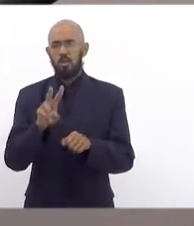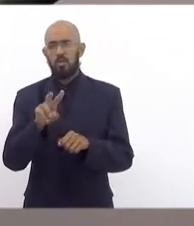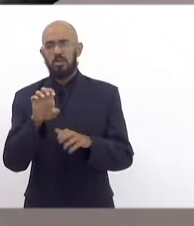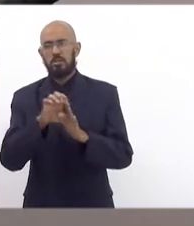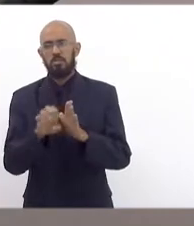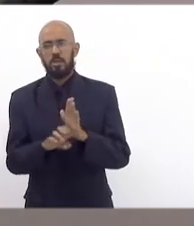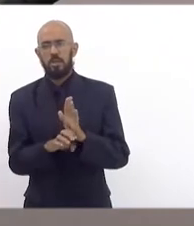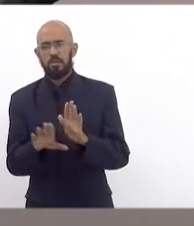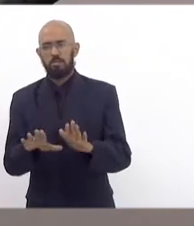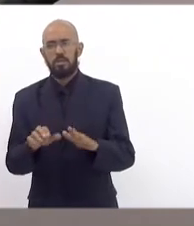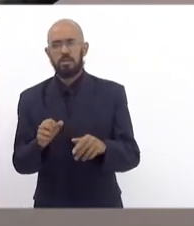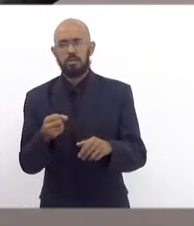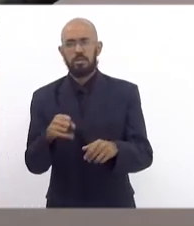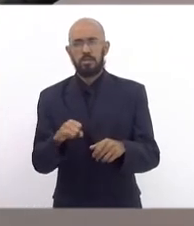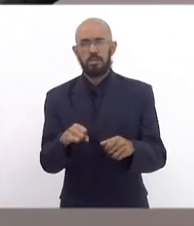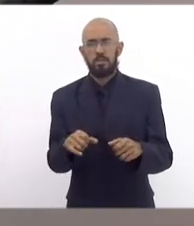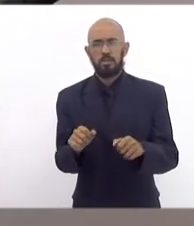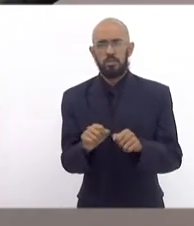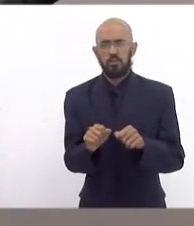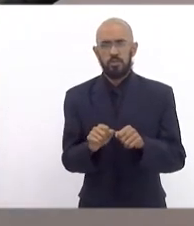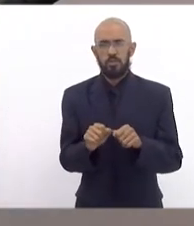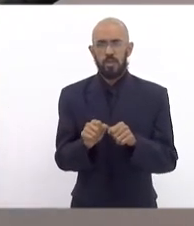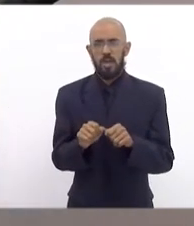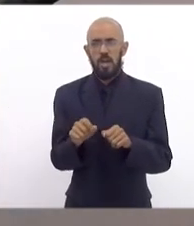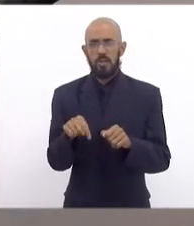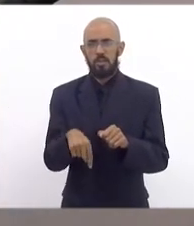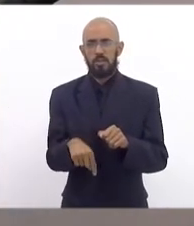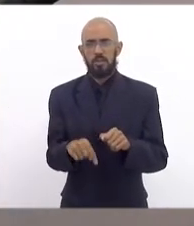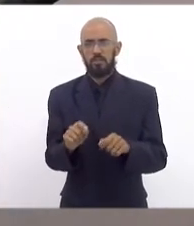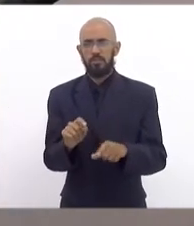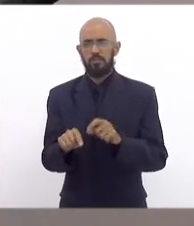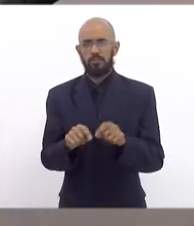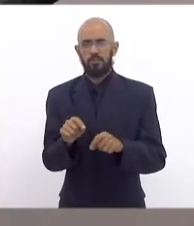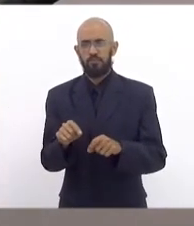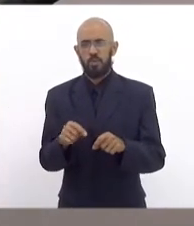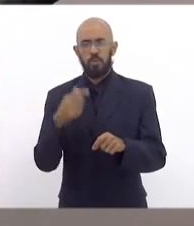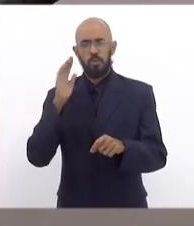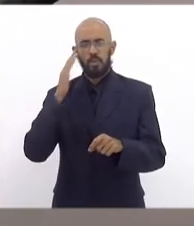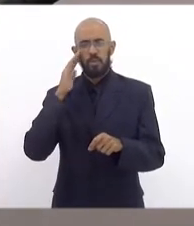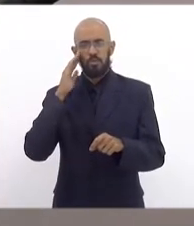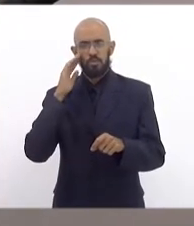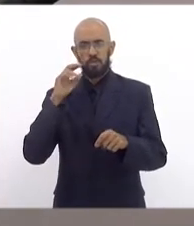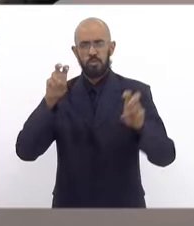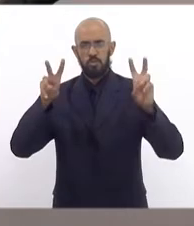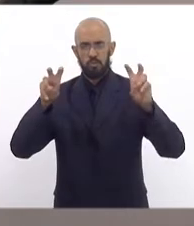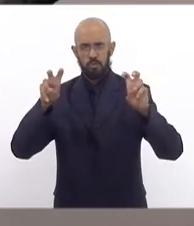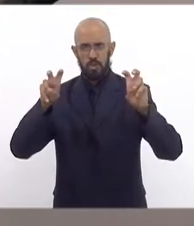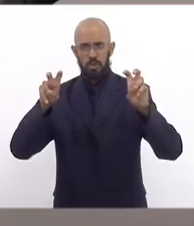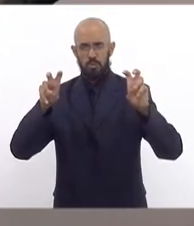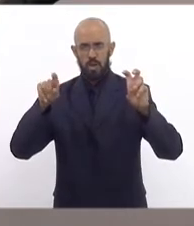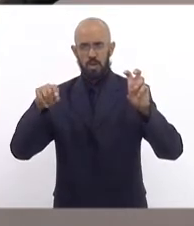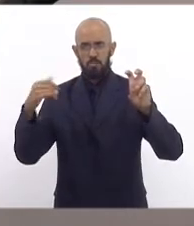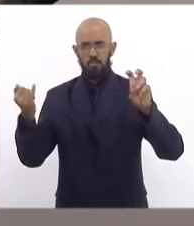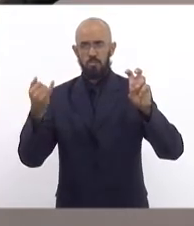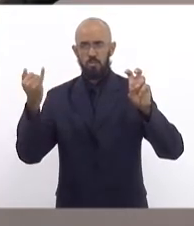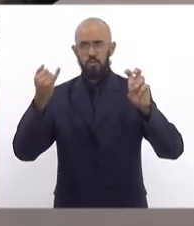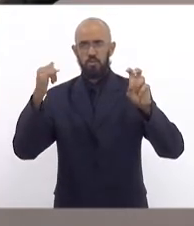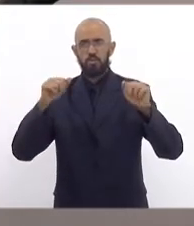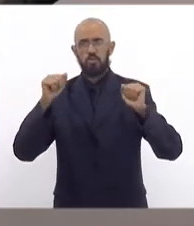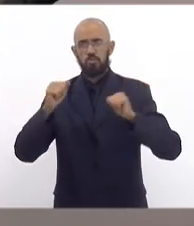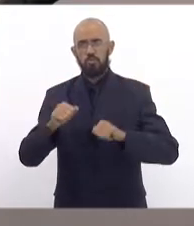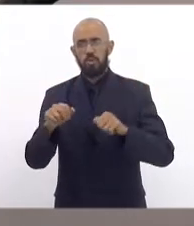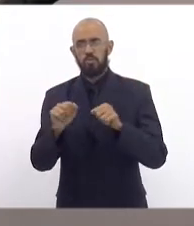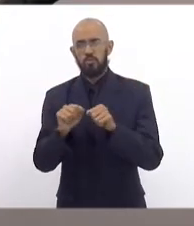tema e se a gente concluir aqui que este tema é relevante a gente trata